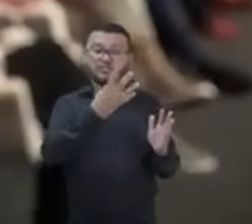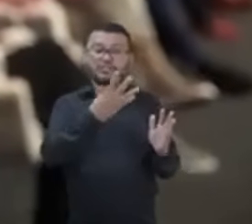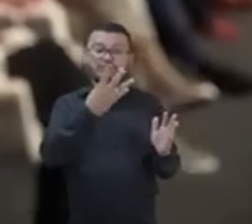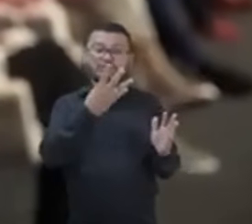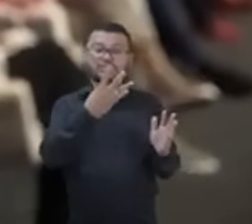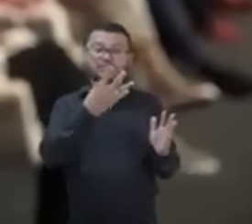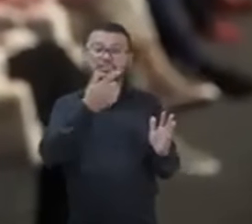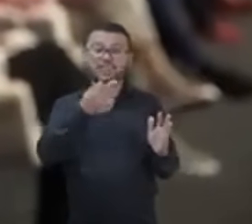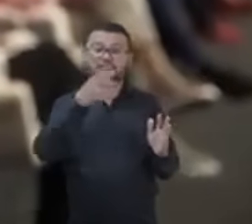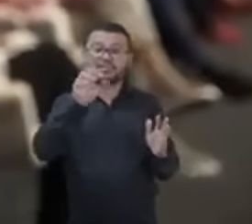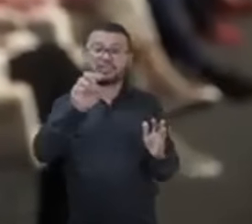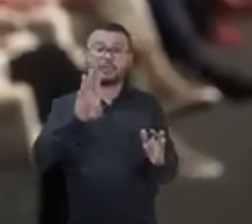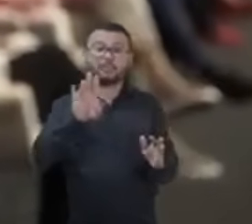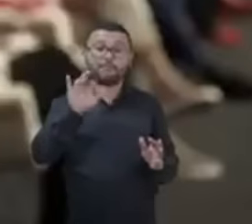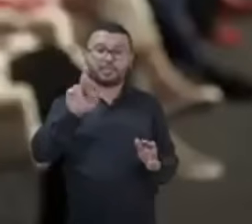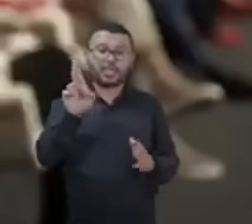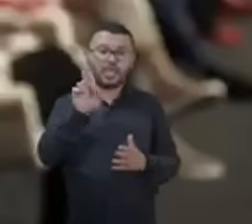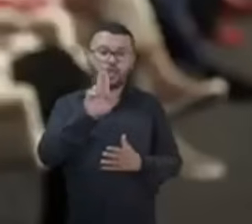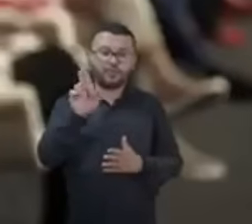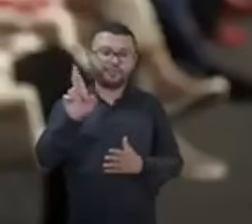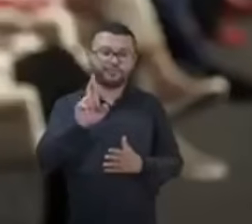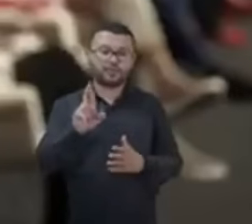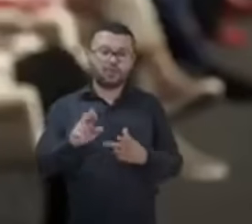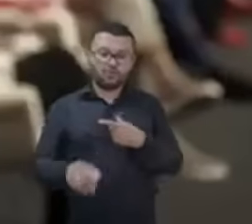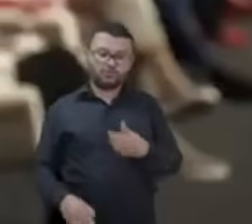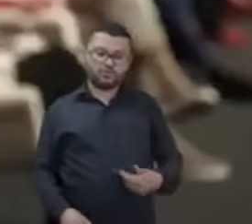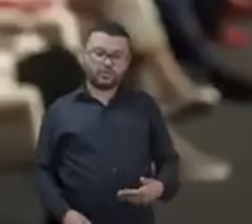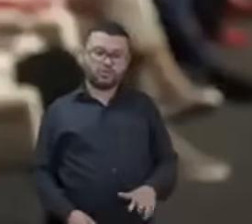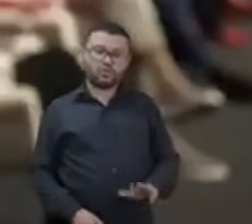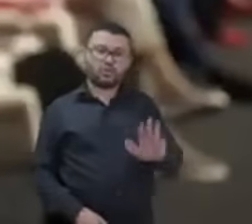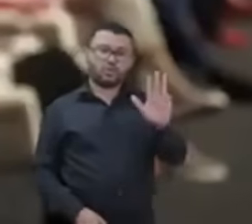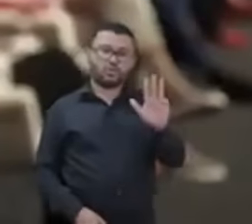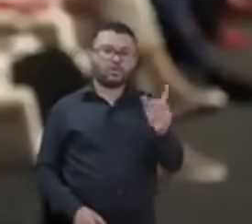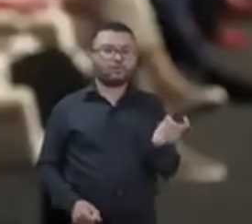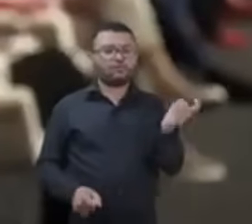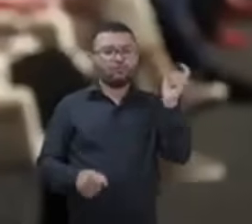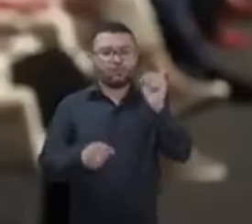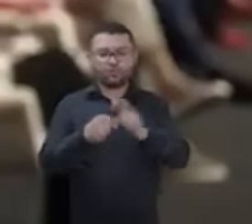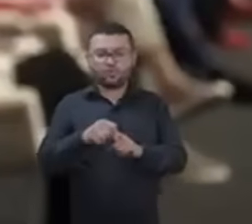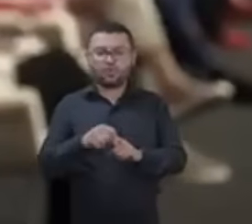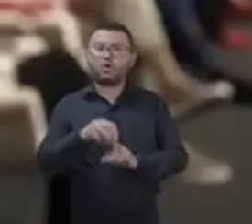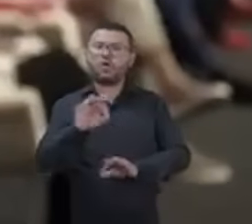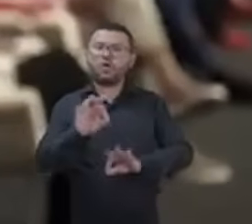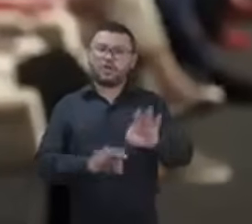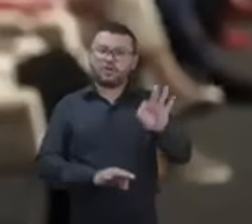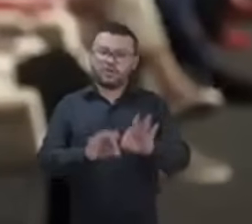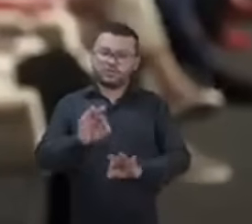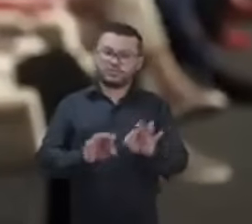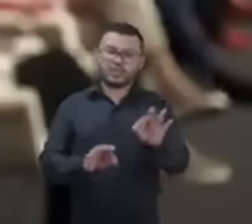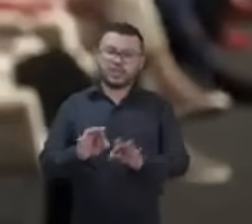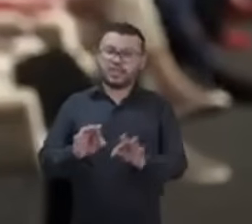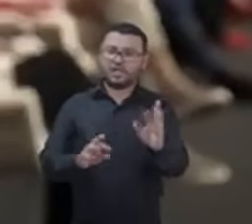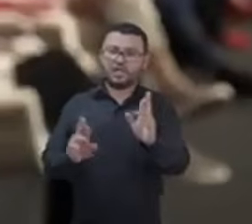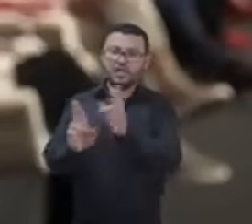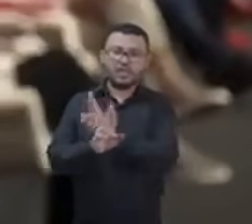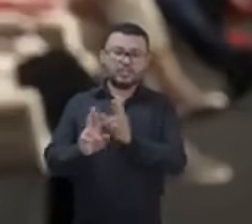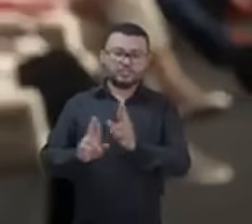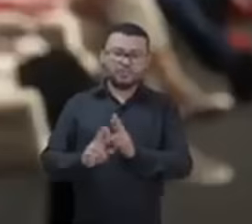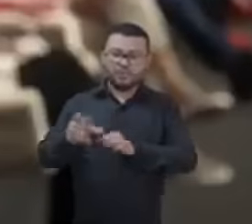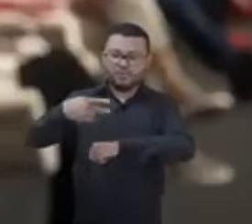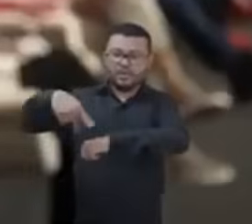reais. Que o governo do presidente Lula tenha reorganizado as relações institucionais do